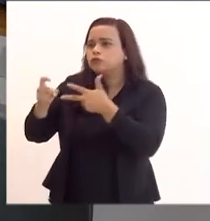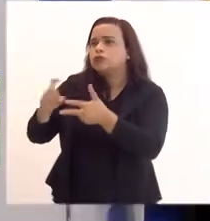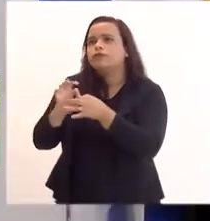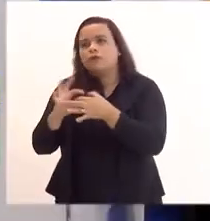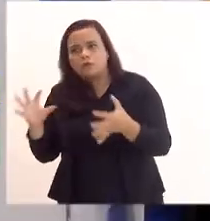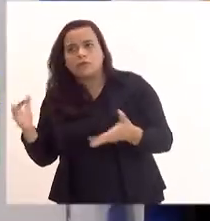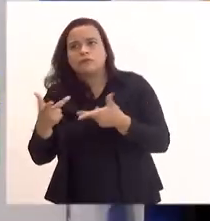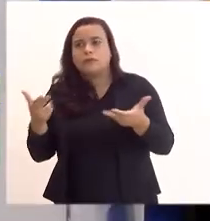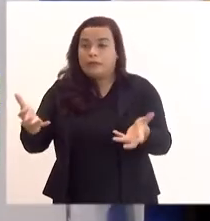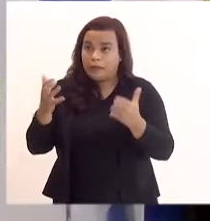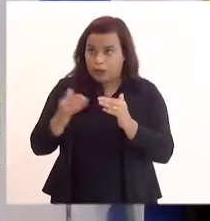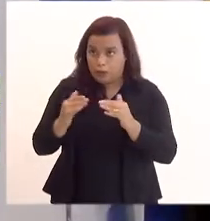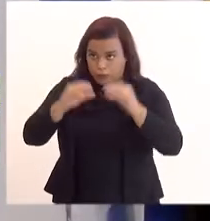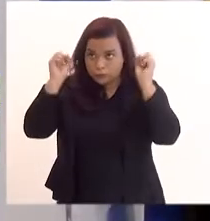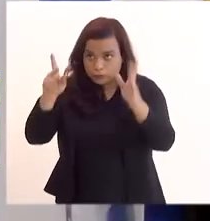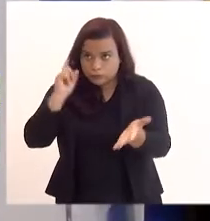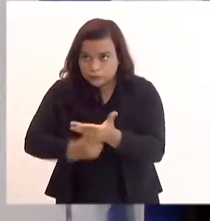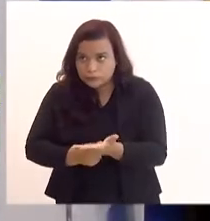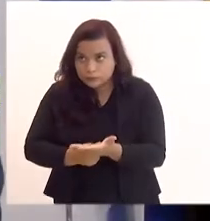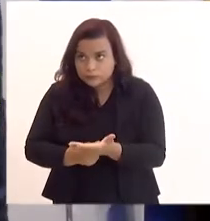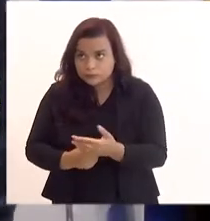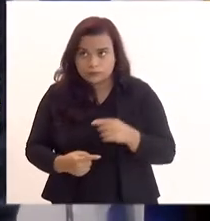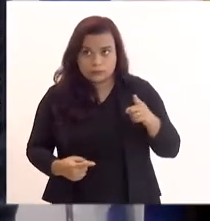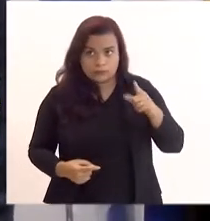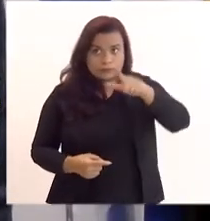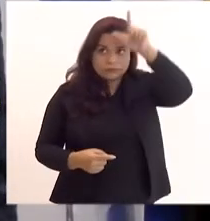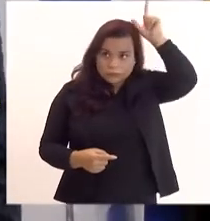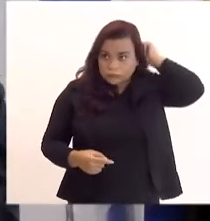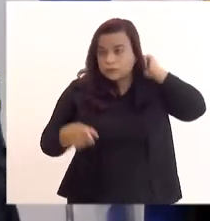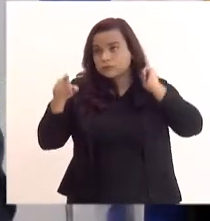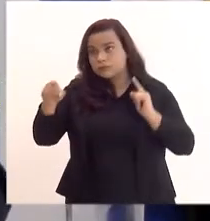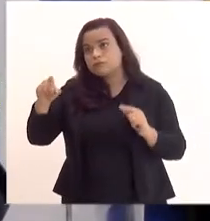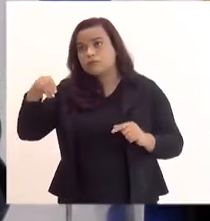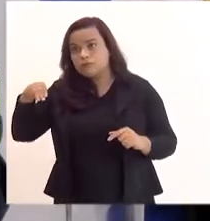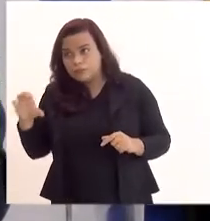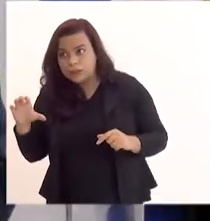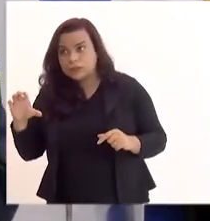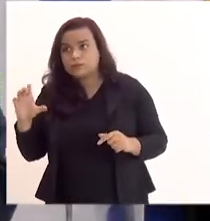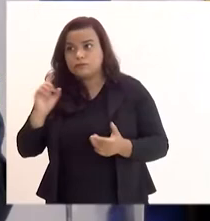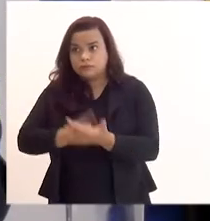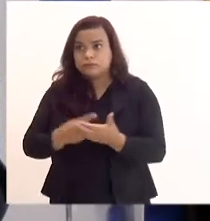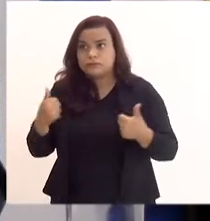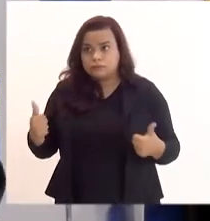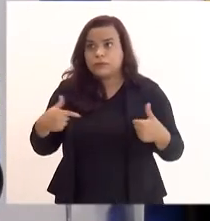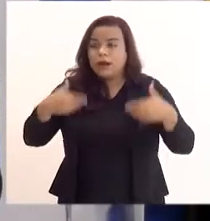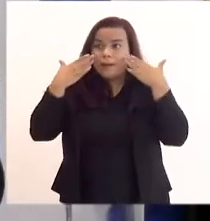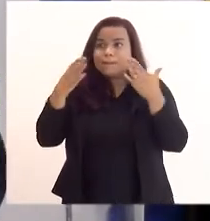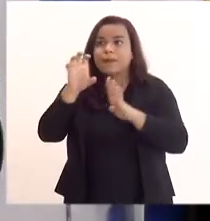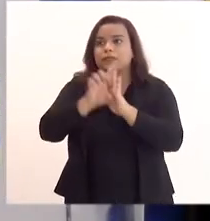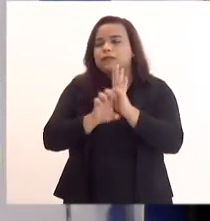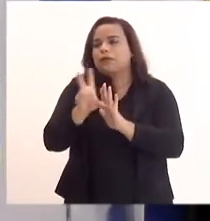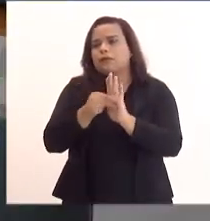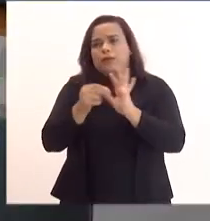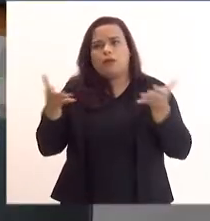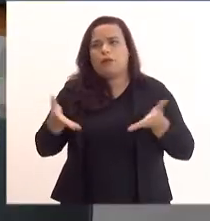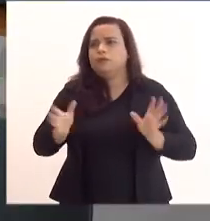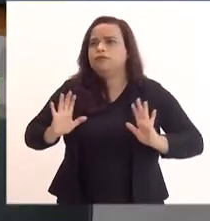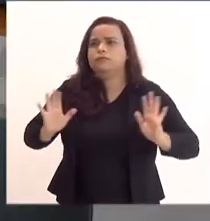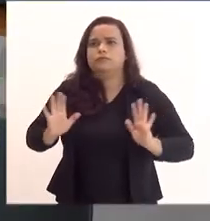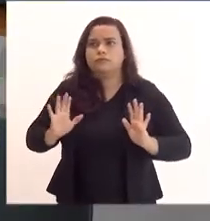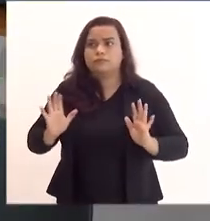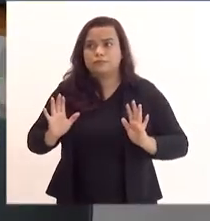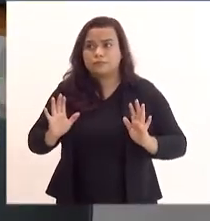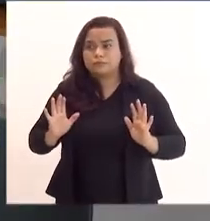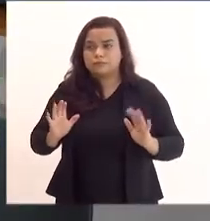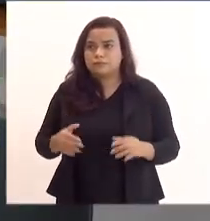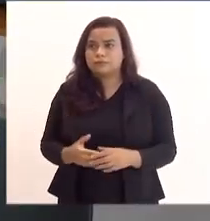fazer esse acordo aqui. Tá bom. Com você, com Vossa Excelência, com o deputado Luiz Paulo. Ou seja, eu não vou apresentar emendas do meu. É fora do